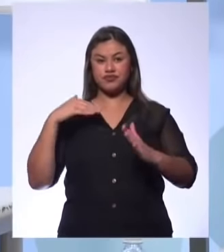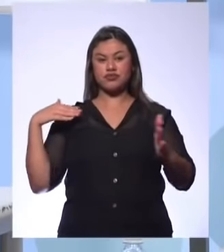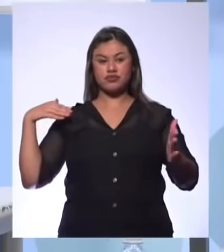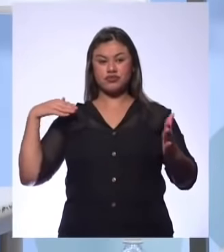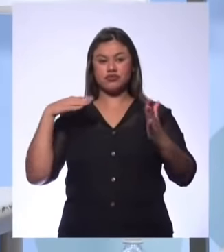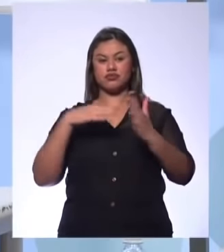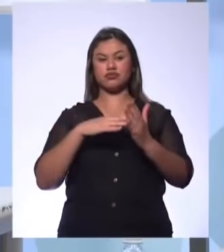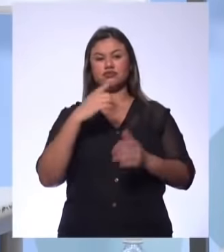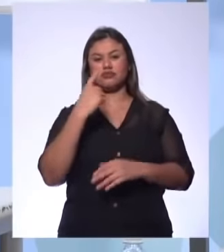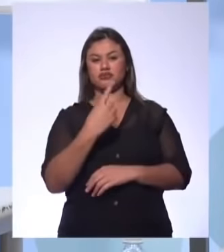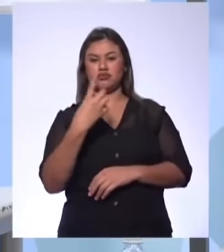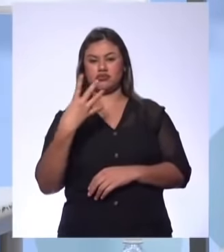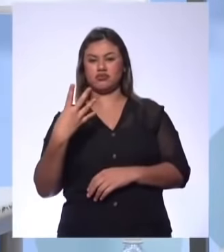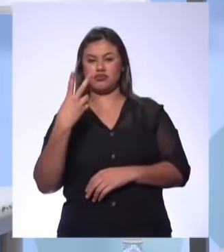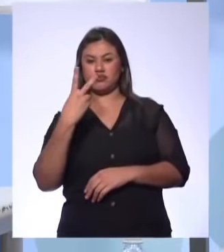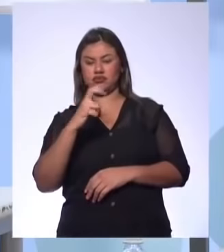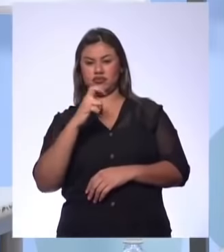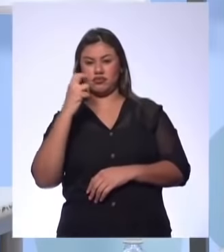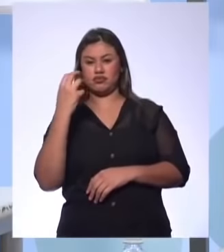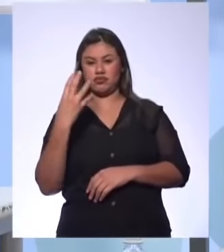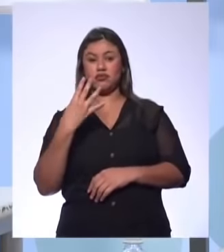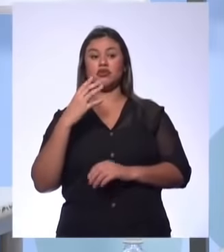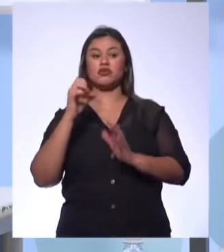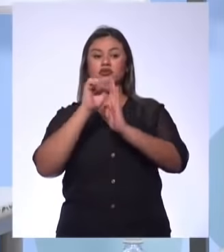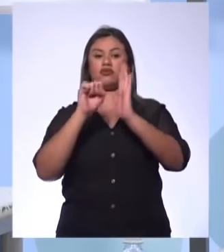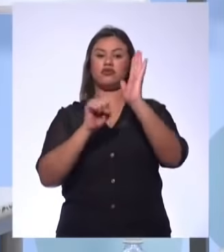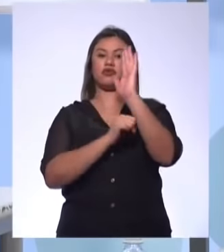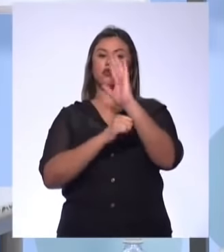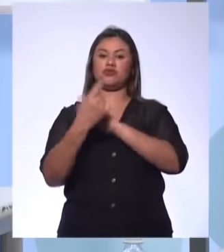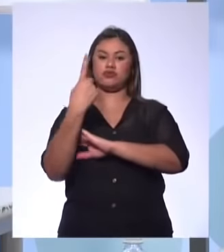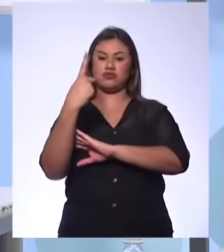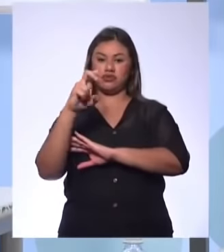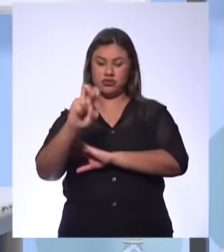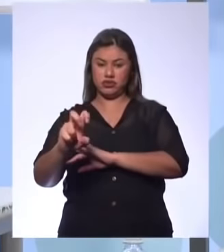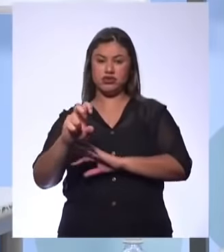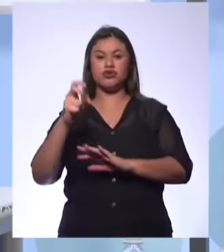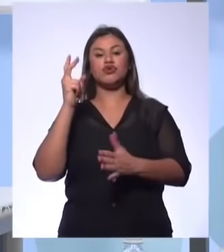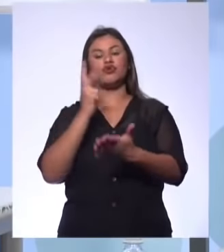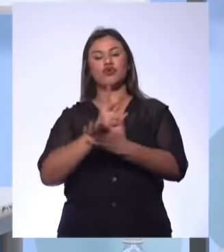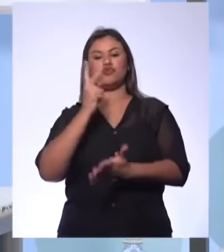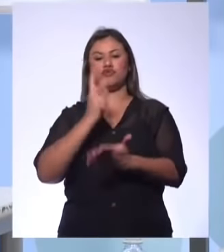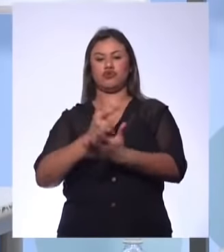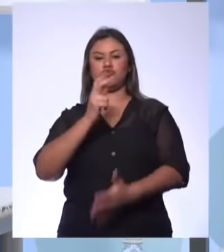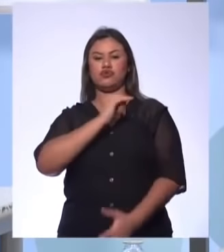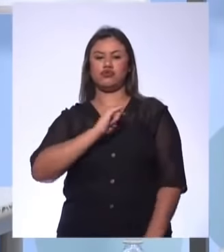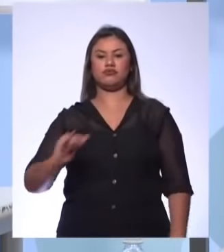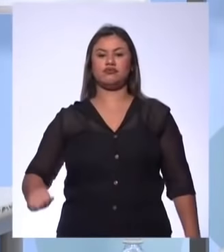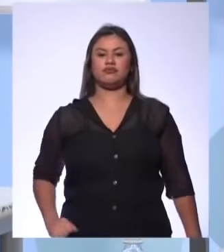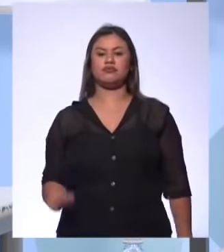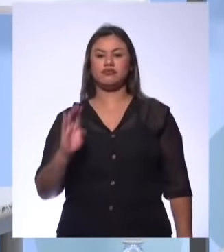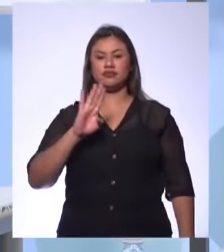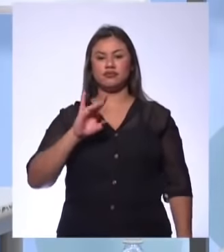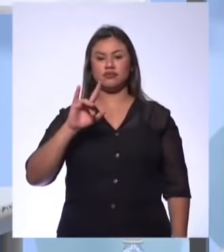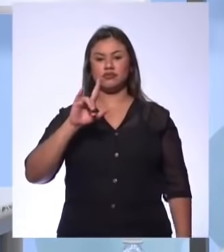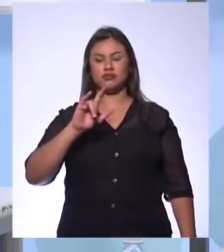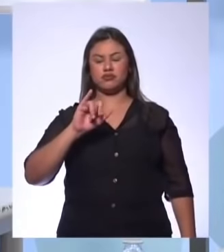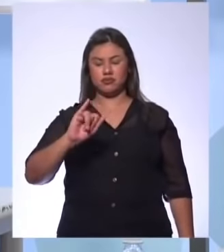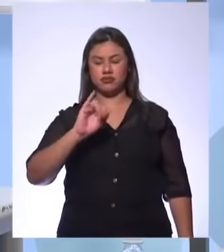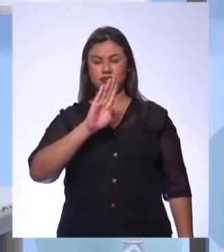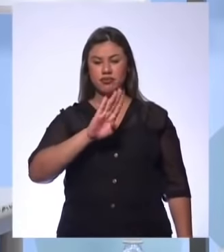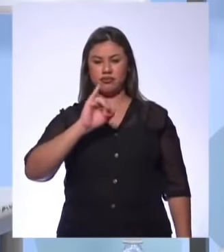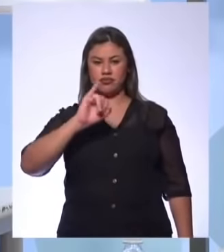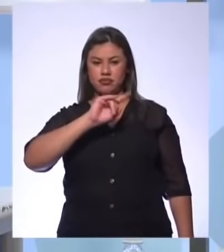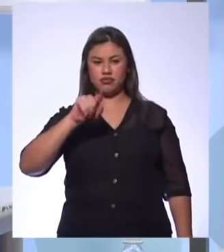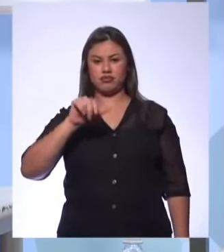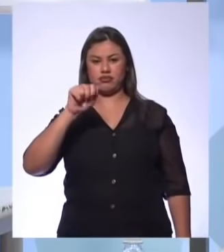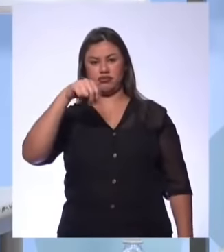1453. Então, aí no século XV, vocês ainda terão o Império Bizantino. Mas, o que aconteceu